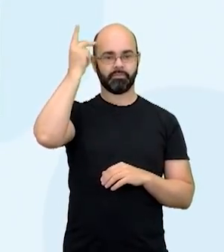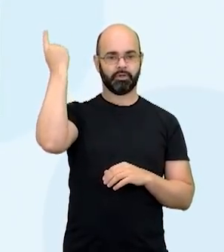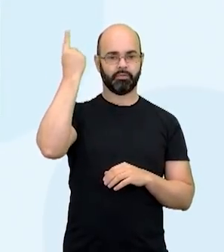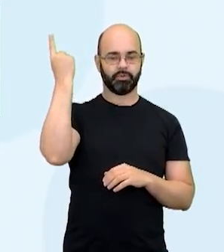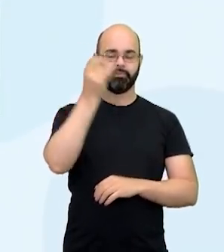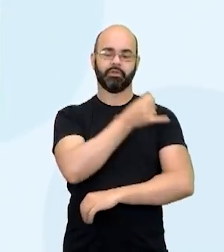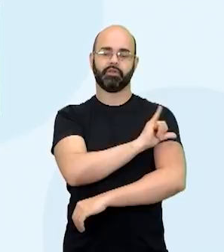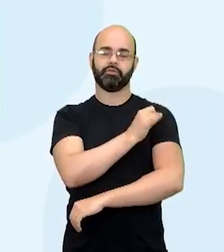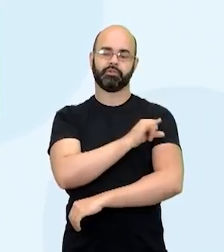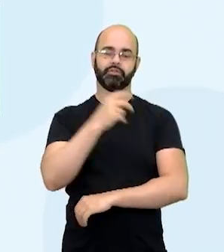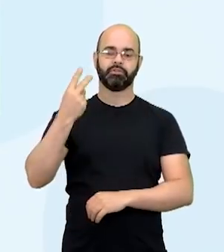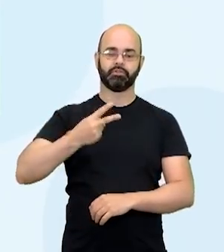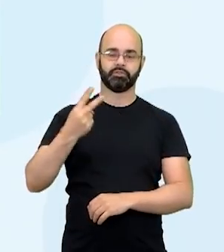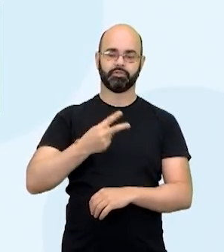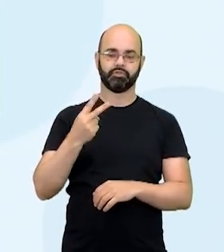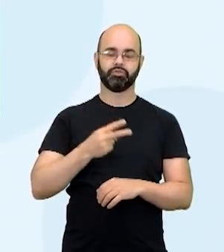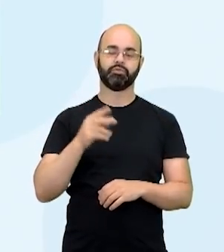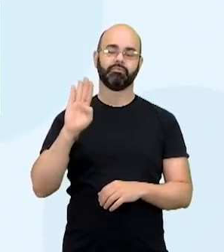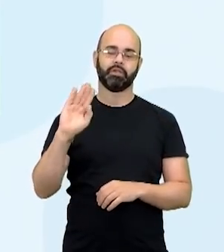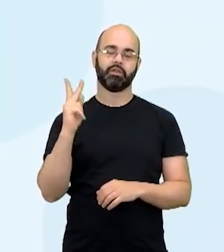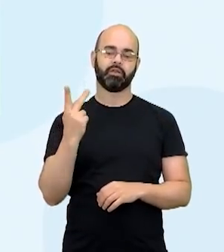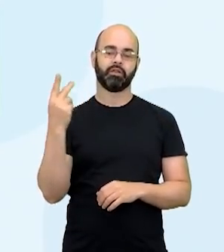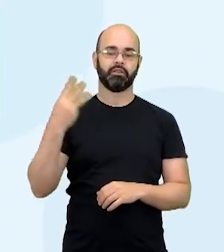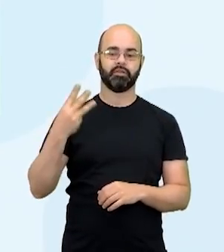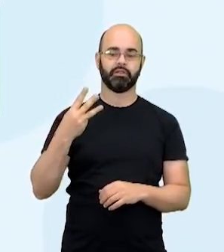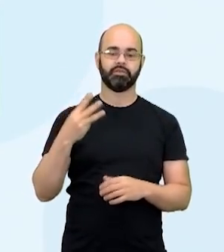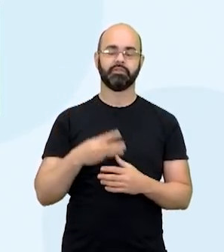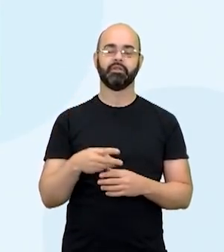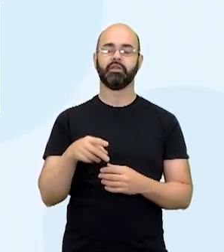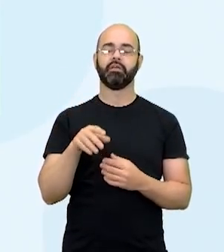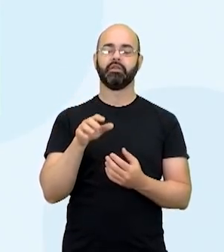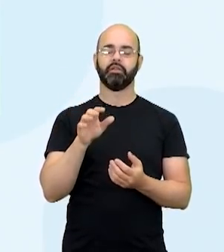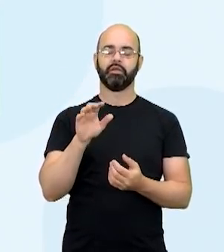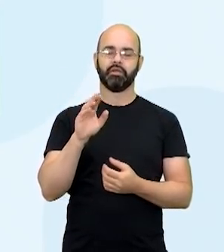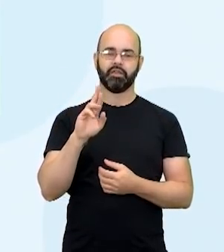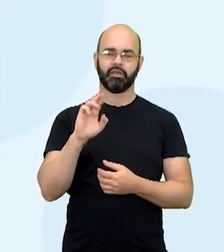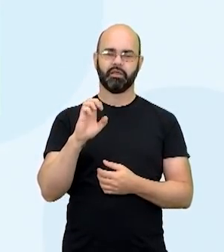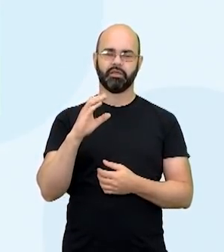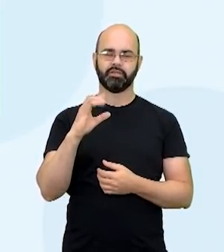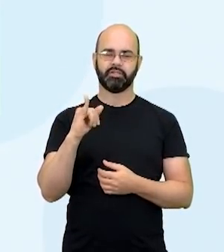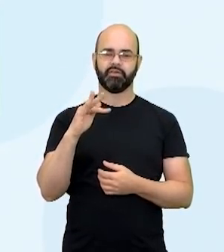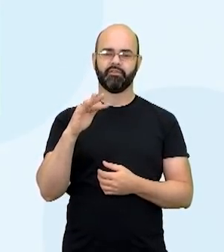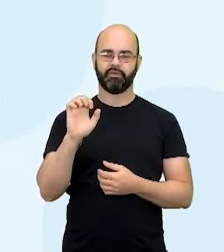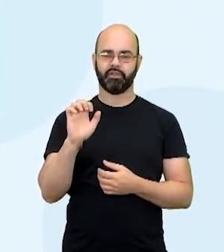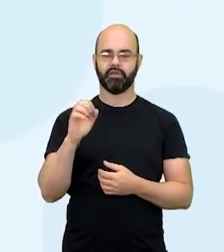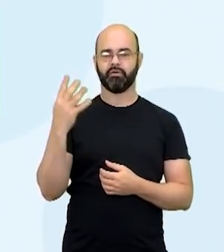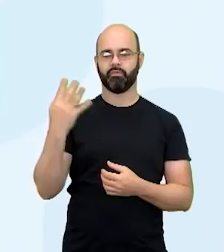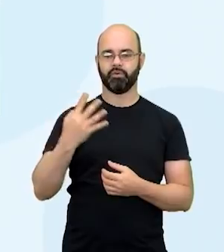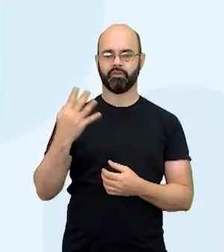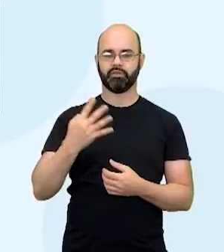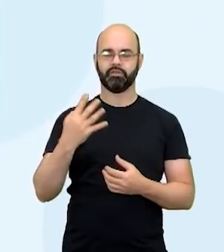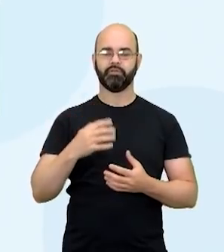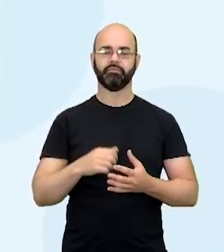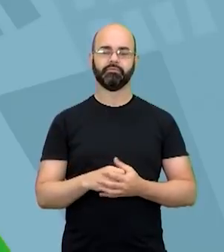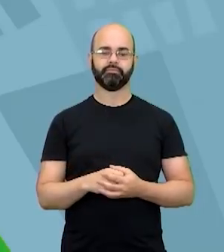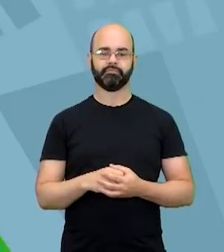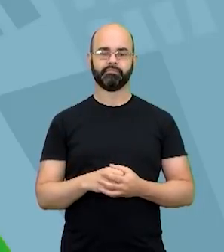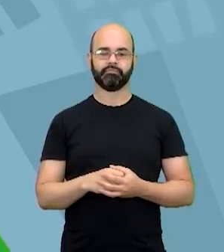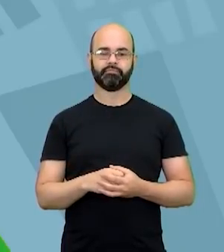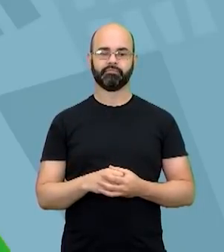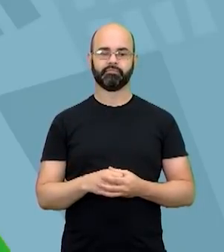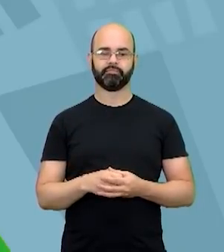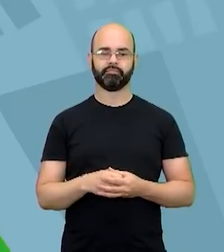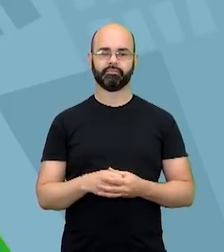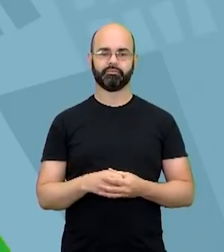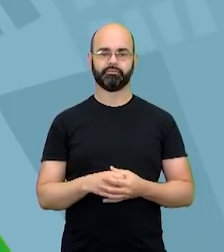Rio de Janeiro em segundo, Belo Horizonte em terceiro, Recife em quarto, com uma maior concentração urbana. Para saber